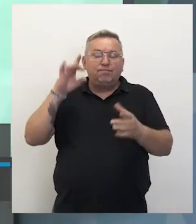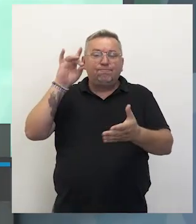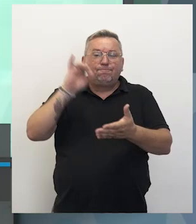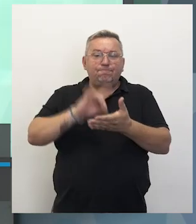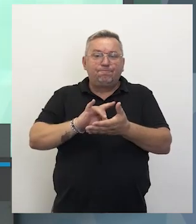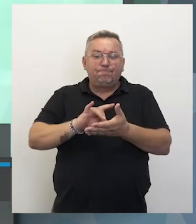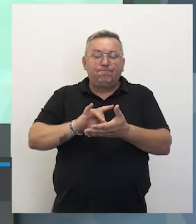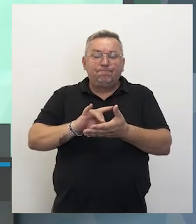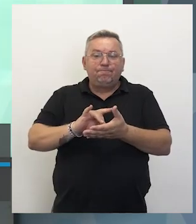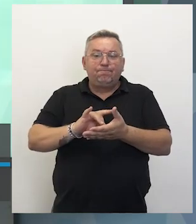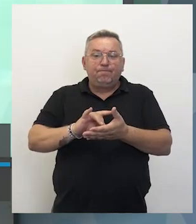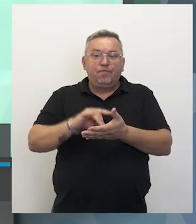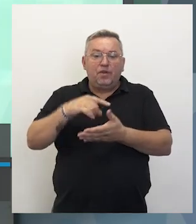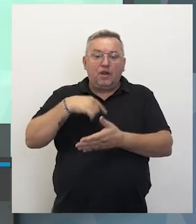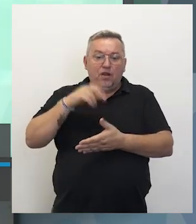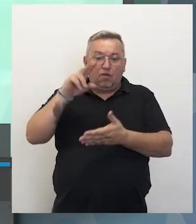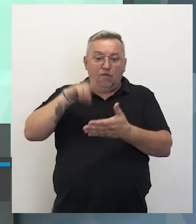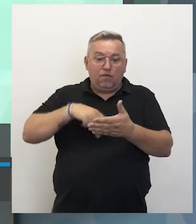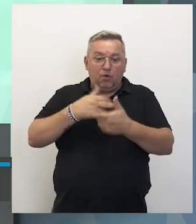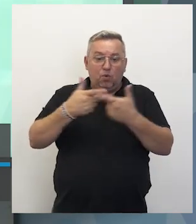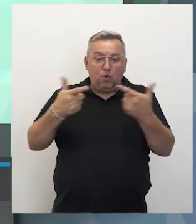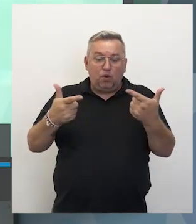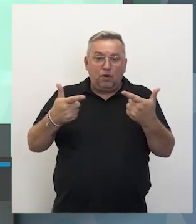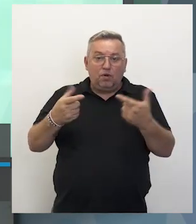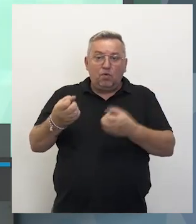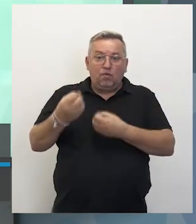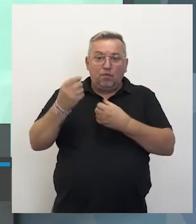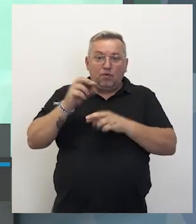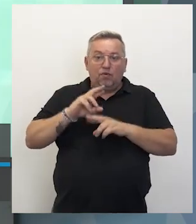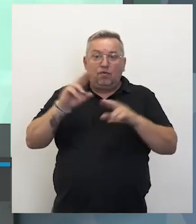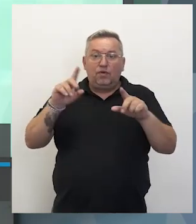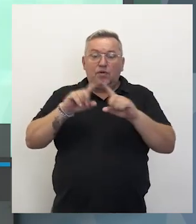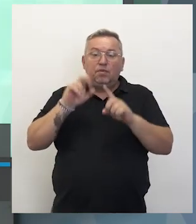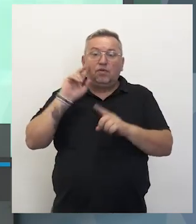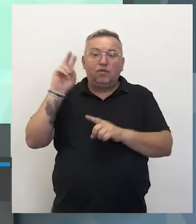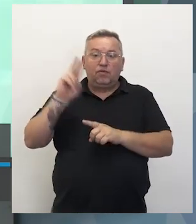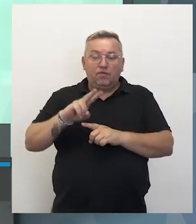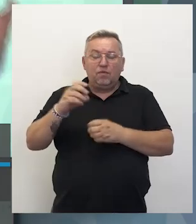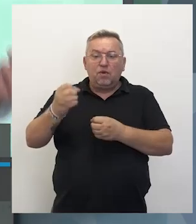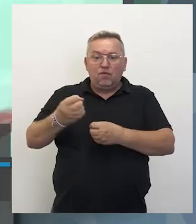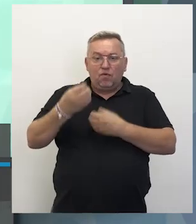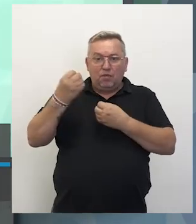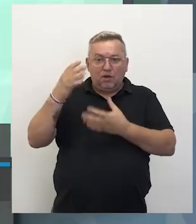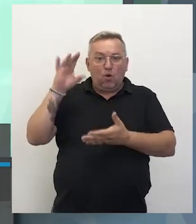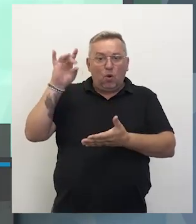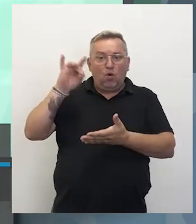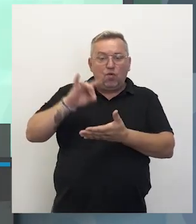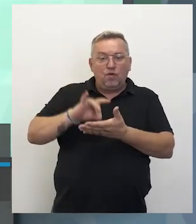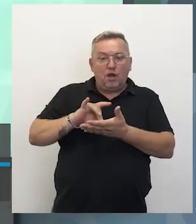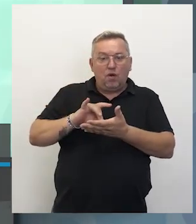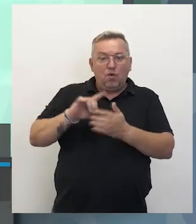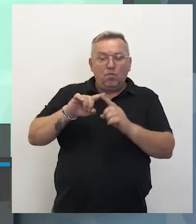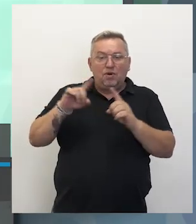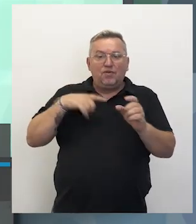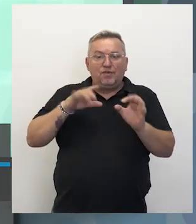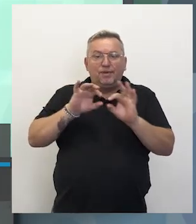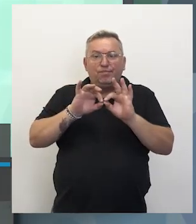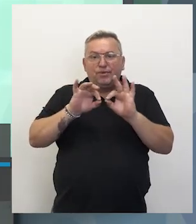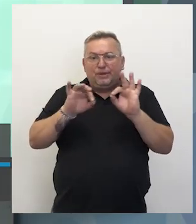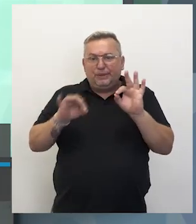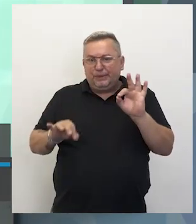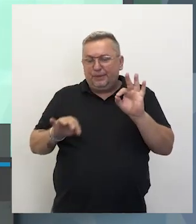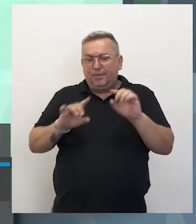tem hoje. Tá? Eu mesmo li coisas com dados diferentes, mas a gente pega um dado oficial para também não ficar muito extenso, muito,